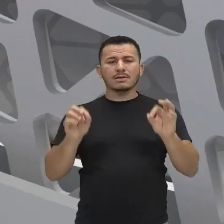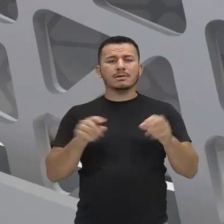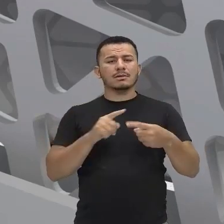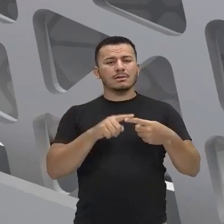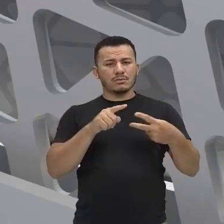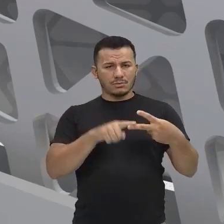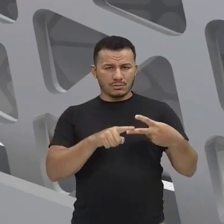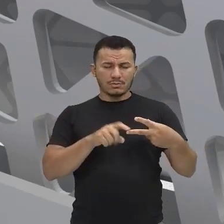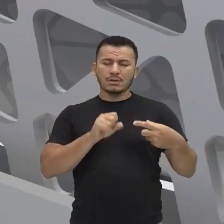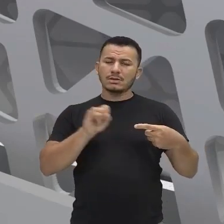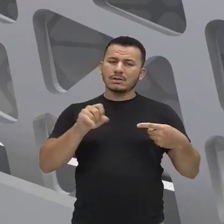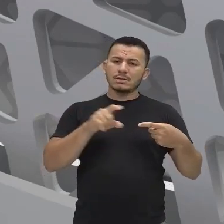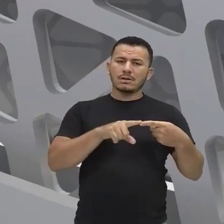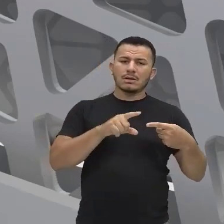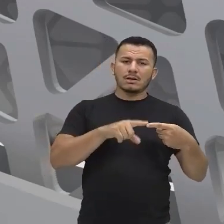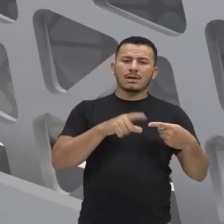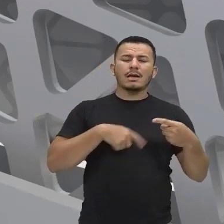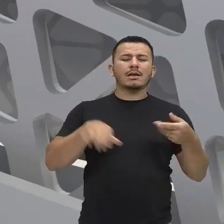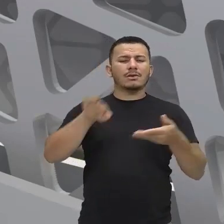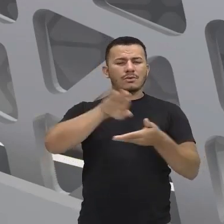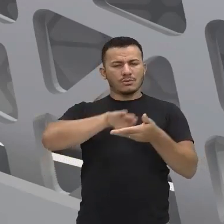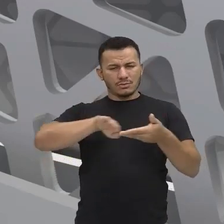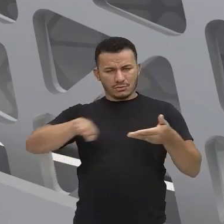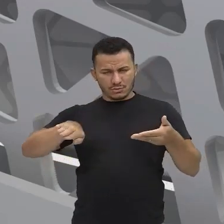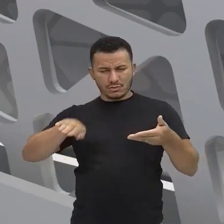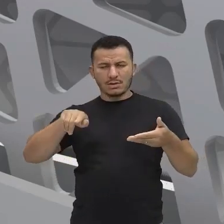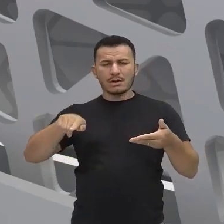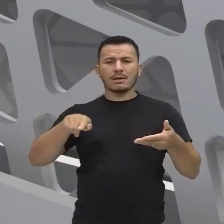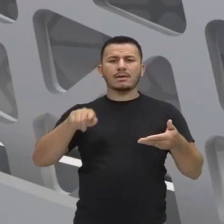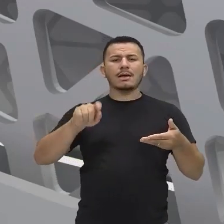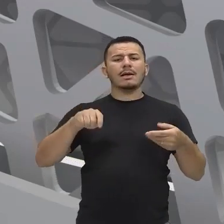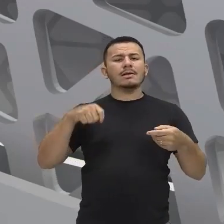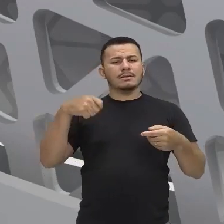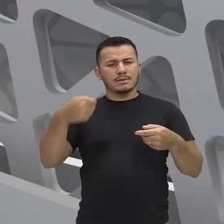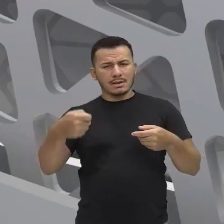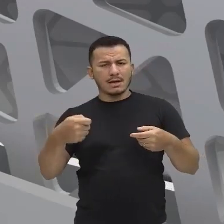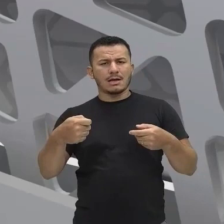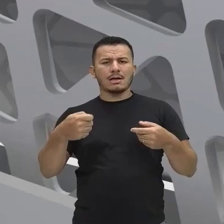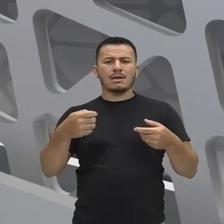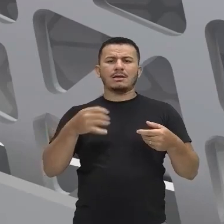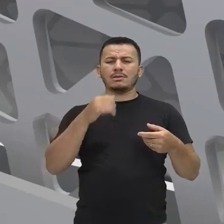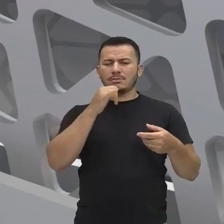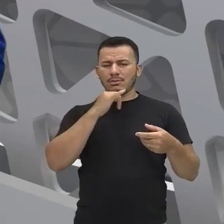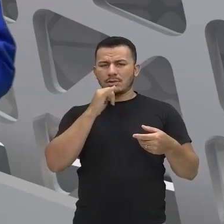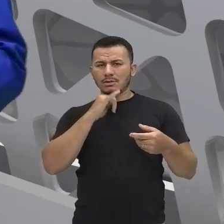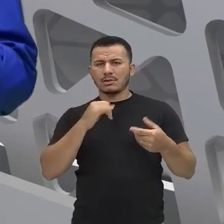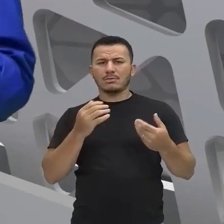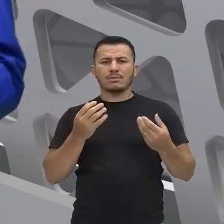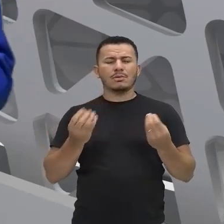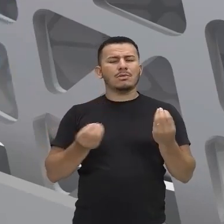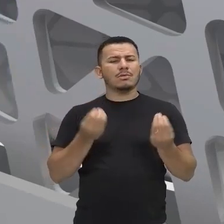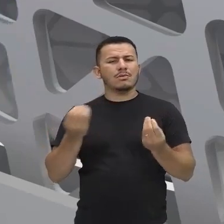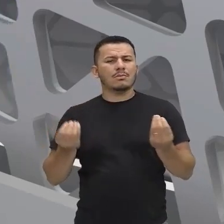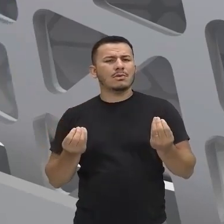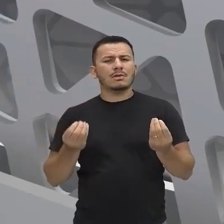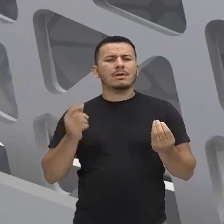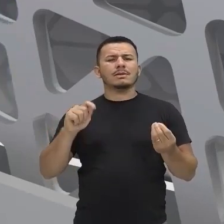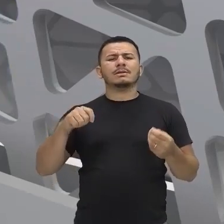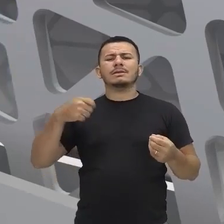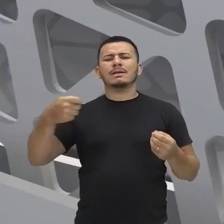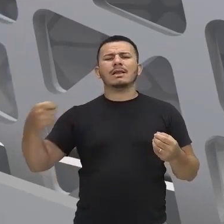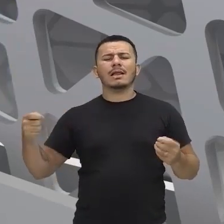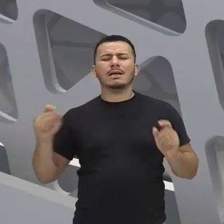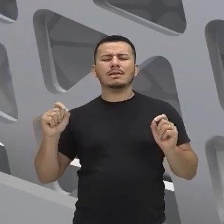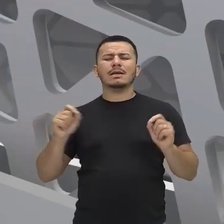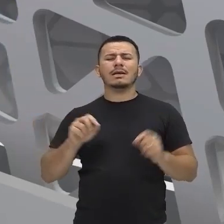você tiver que eliminar os sinais de reunião, mas, professor, quem são esses sinais